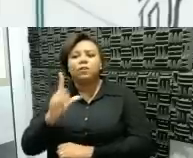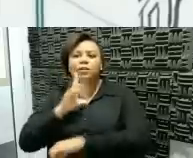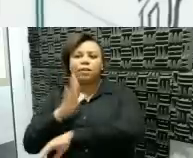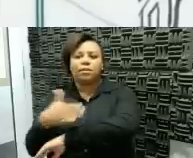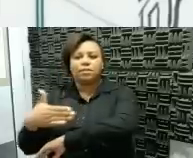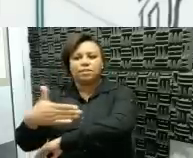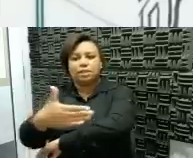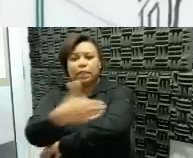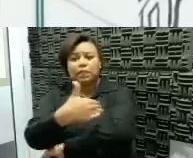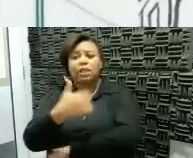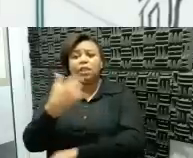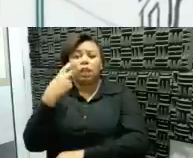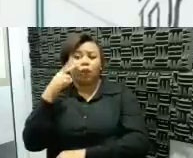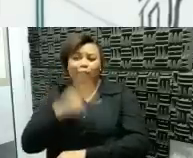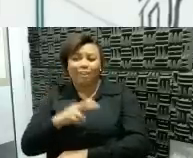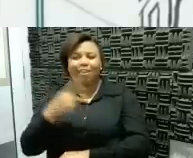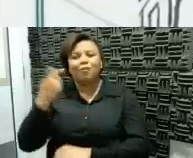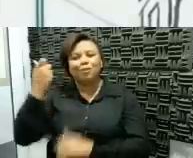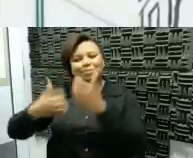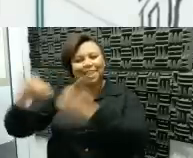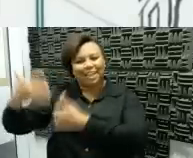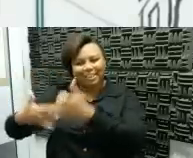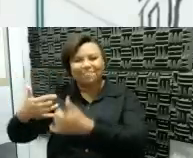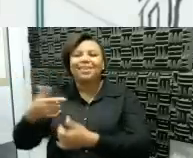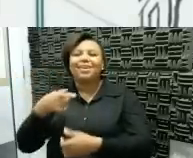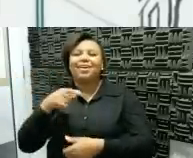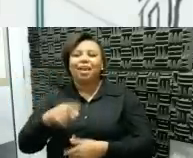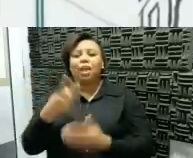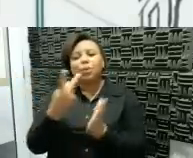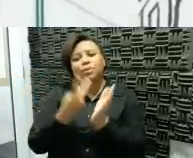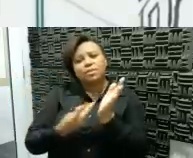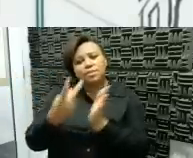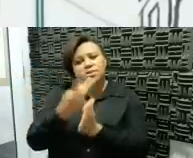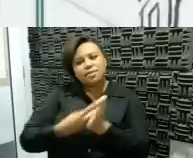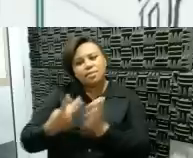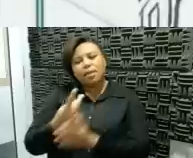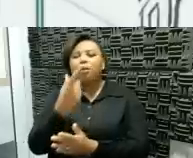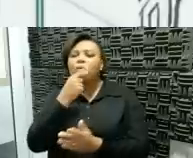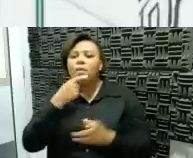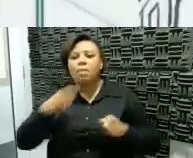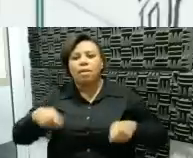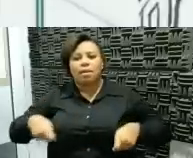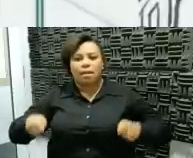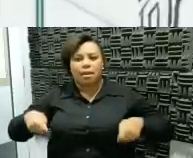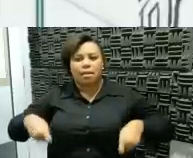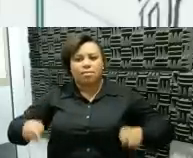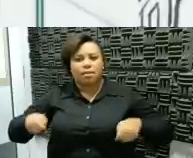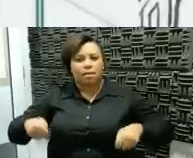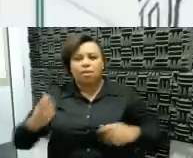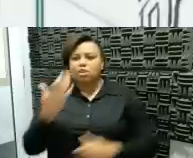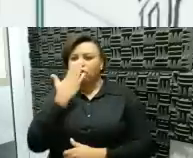vou exatamente falar para isso ã Eu desenhei um cadeirante né que tá de frente para uma escada